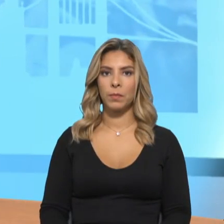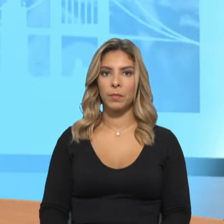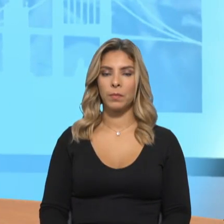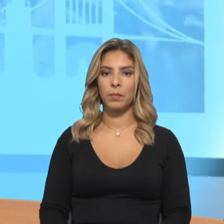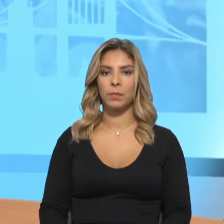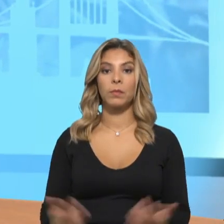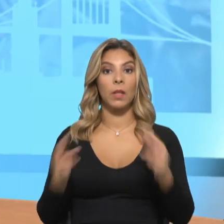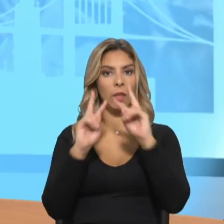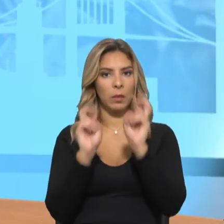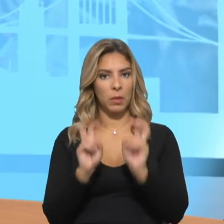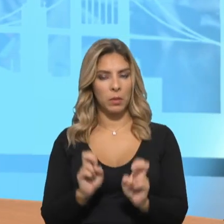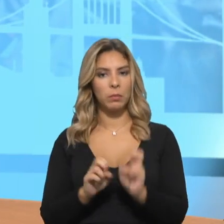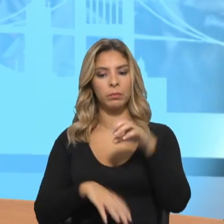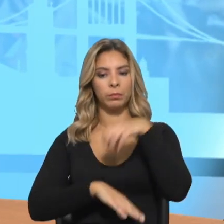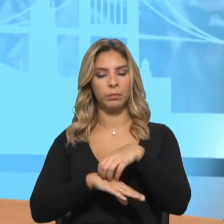São temas que pode acompanhar em